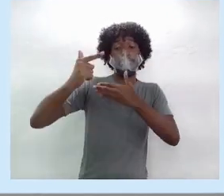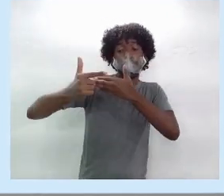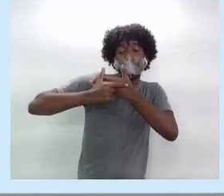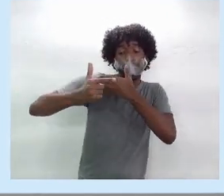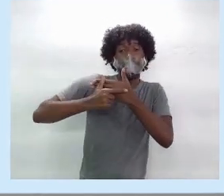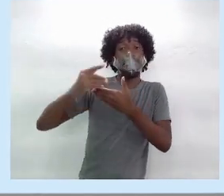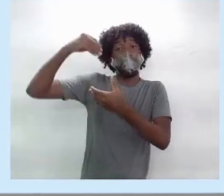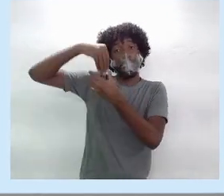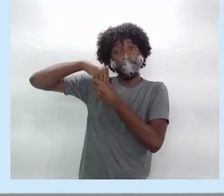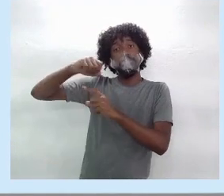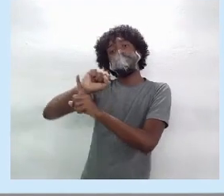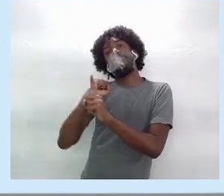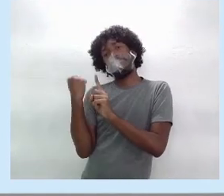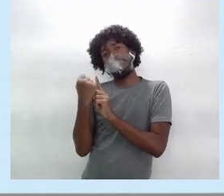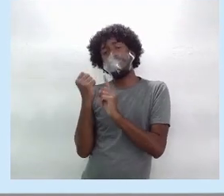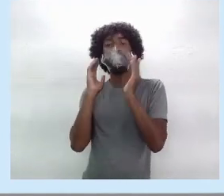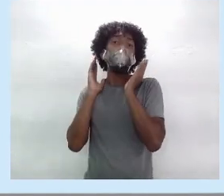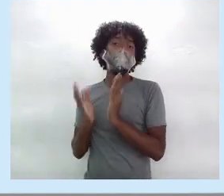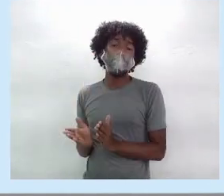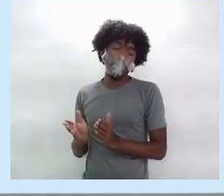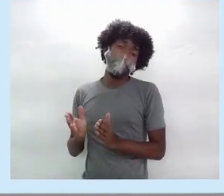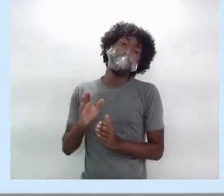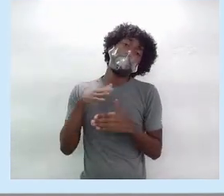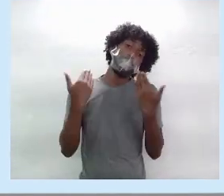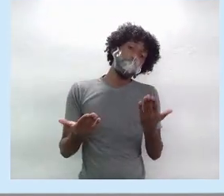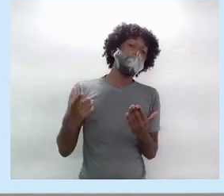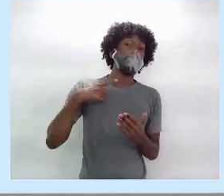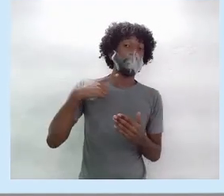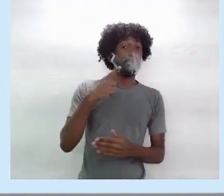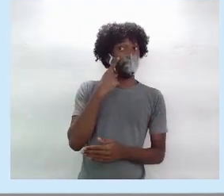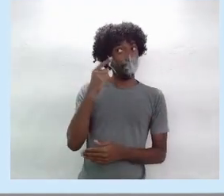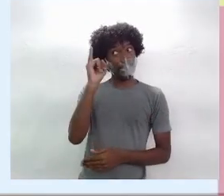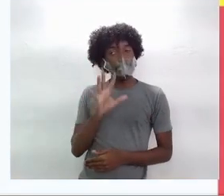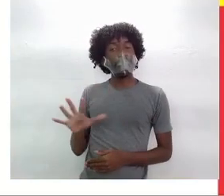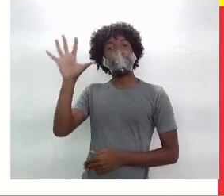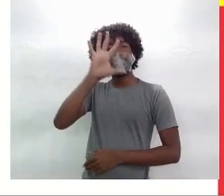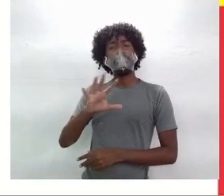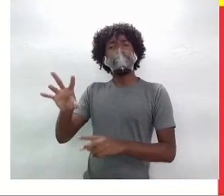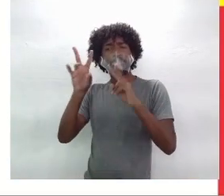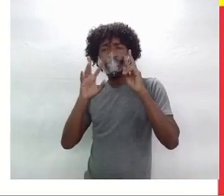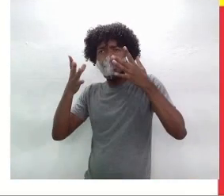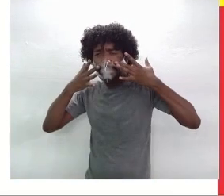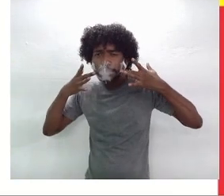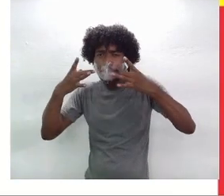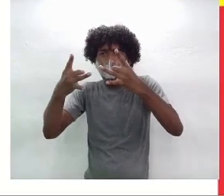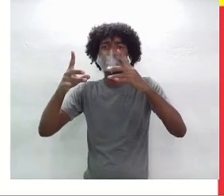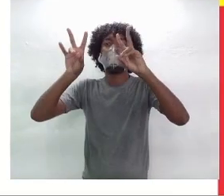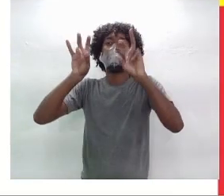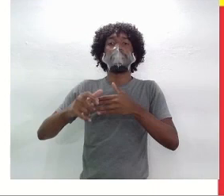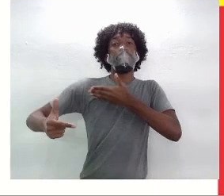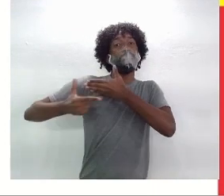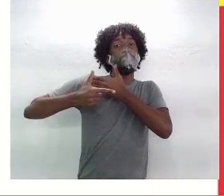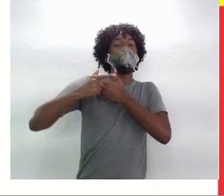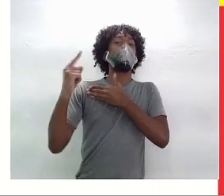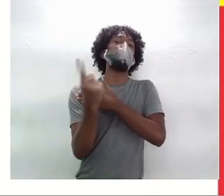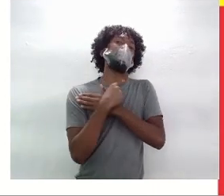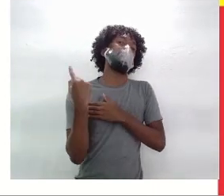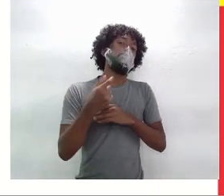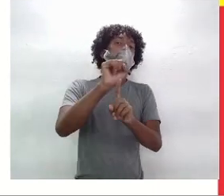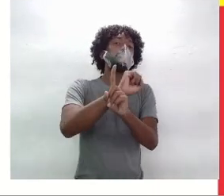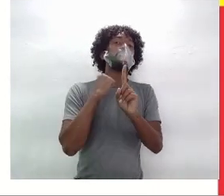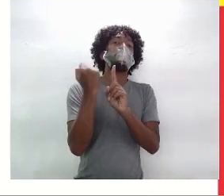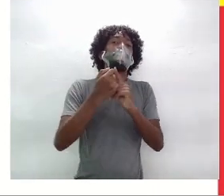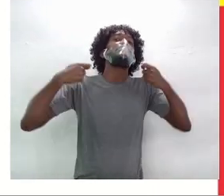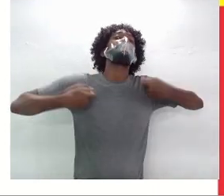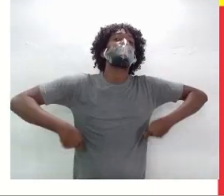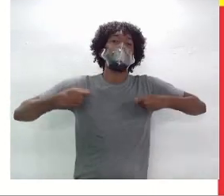nossa sociedade. Então, bora lá para a telinha para a gente ver bem essa questão do papel que a sociedade ela